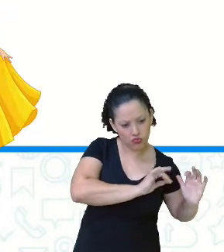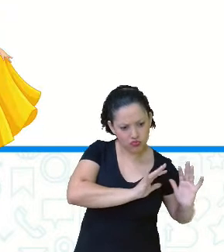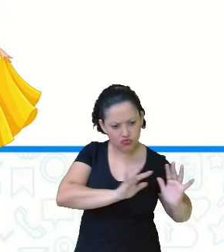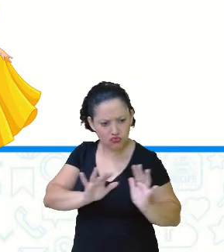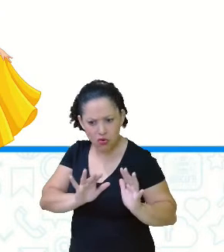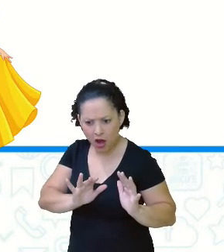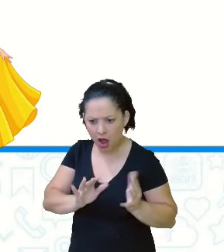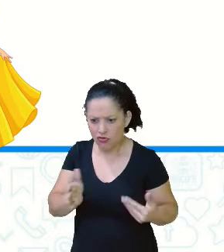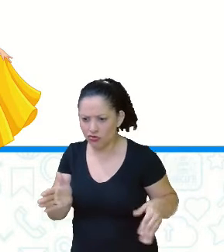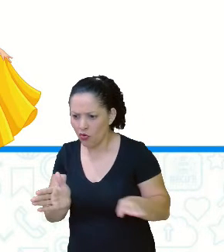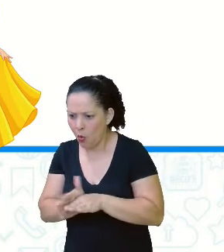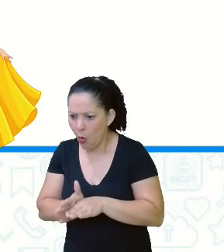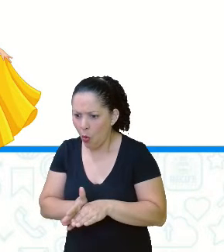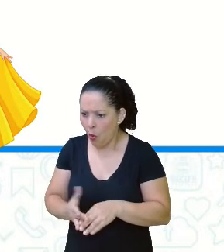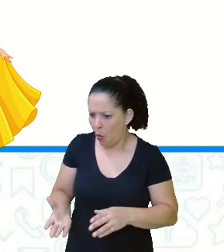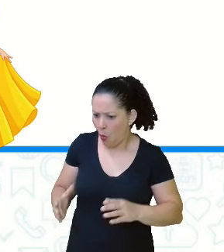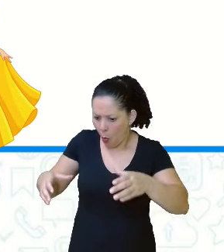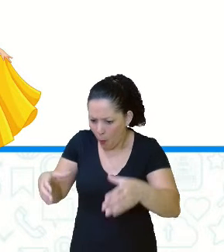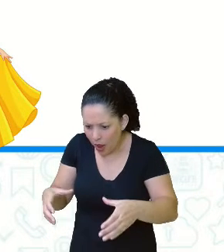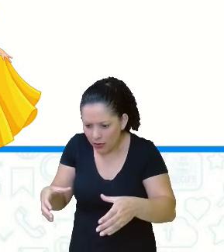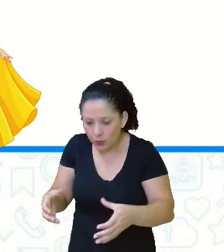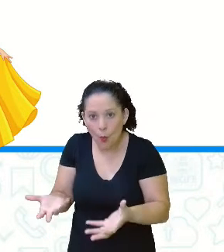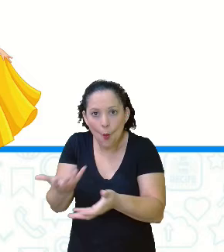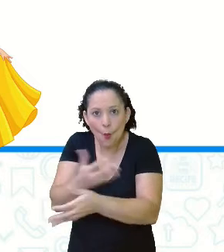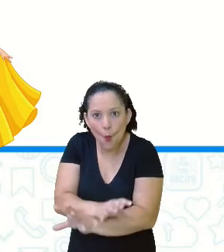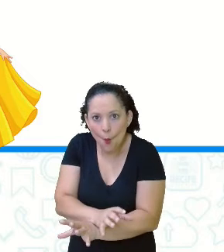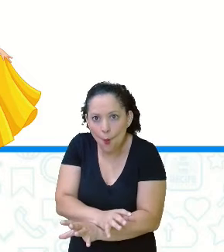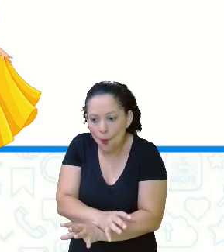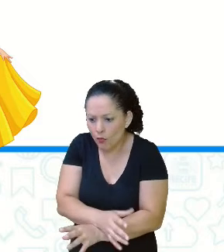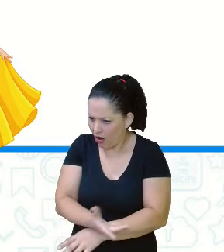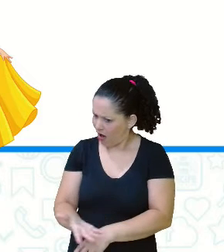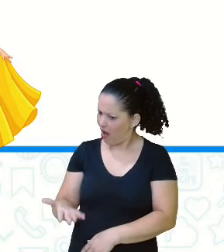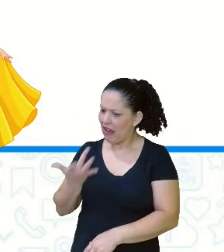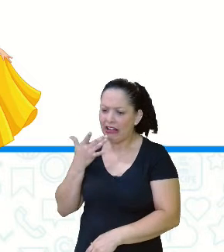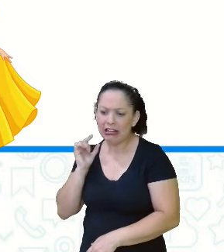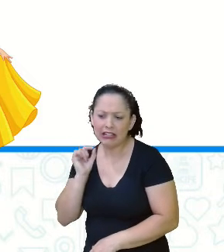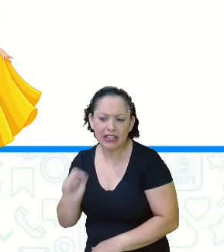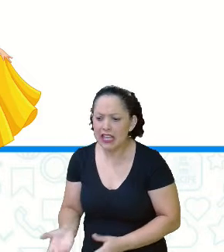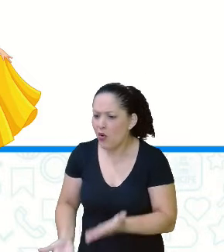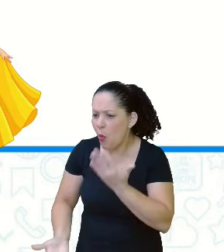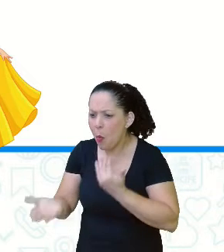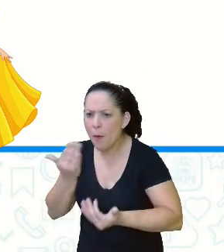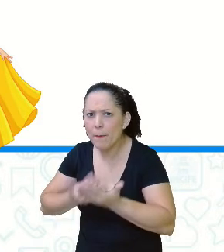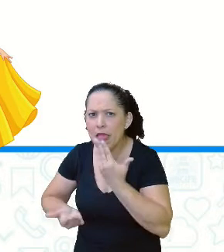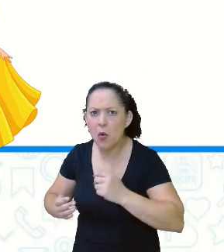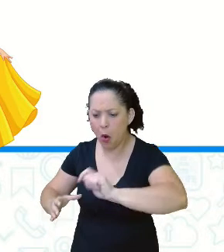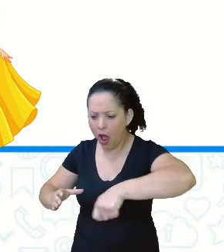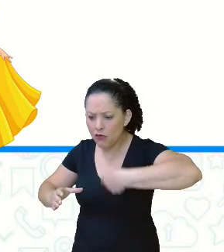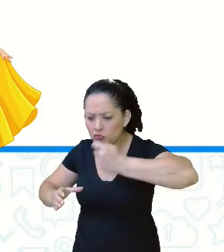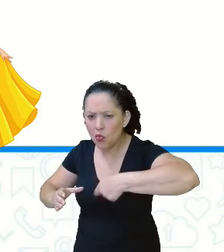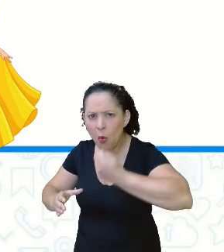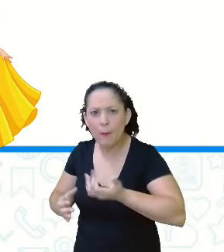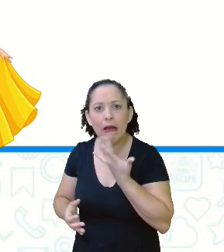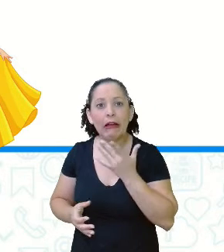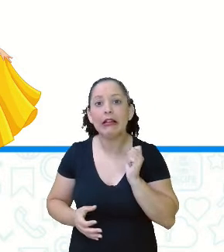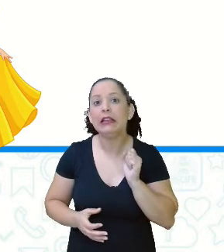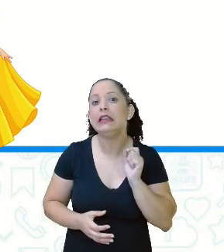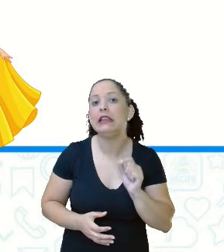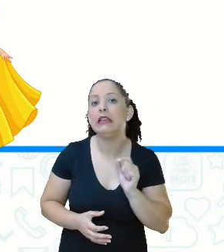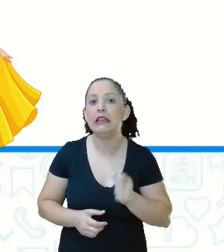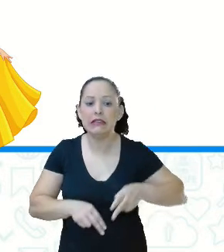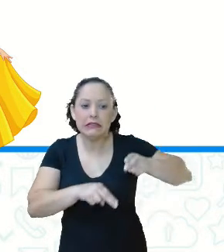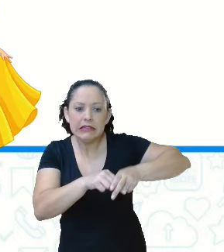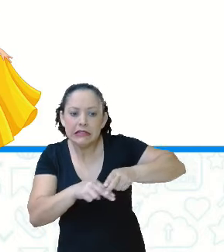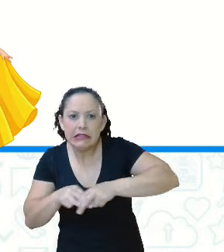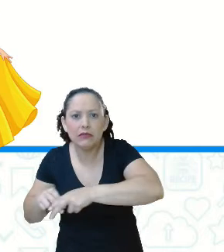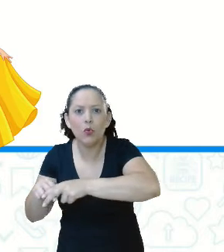vazios, ficaram muito espantados. Quem comeu a nossa sopa? Quem se sentou nas nossas cadeiras? Foi quando um